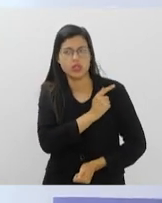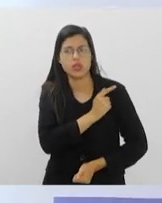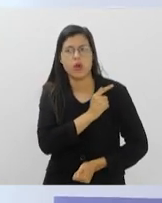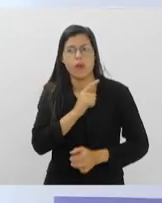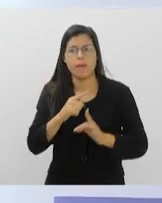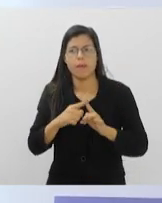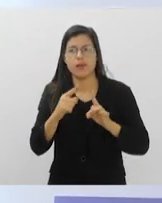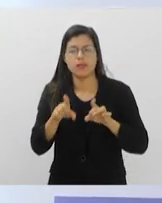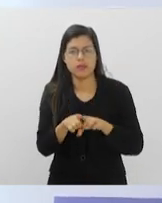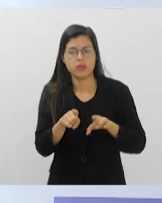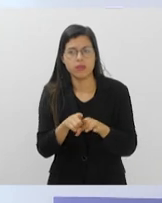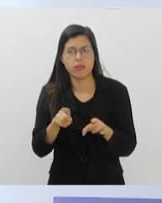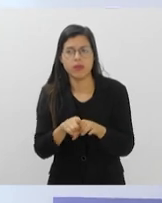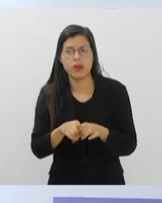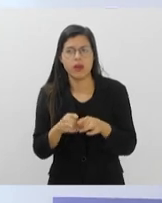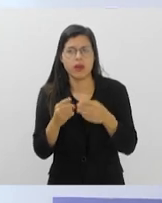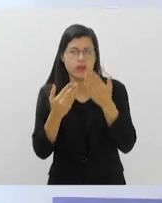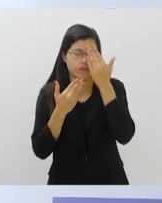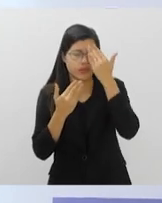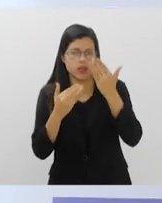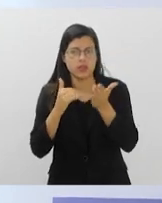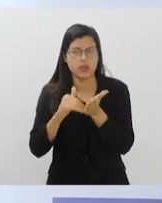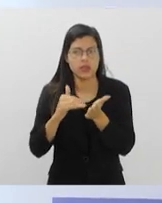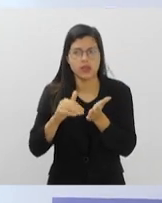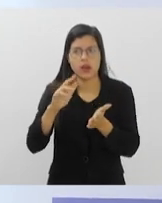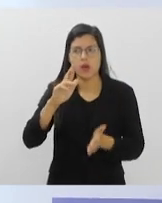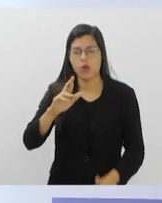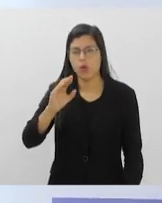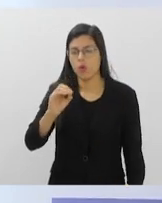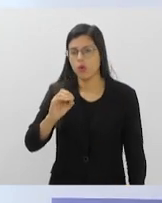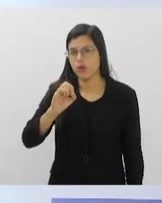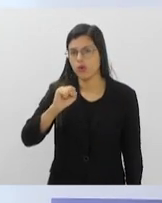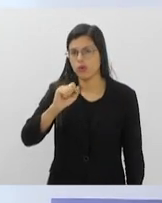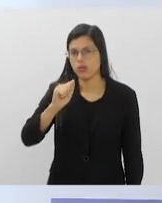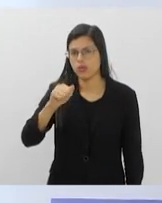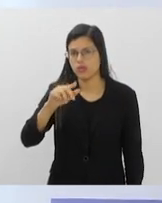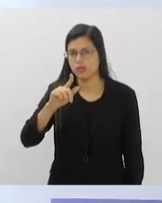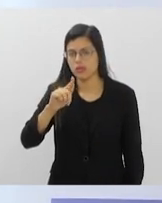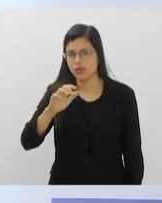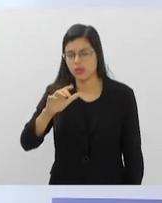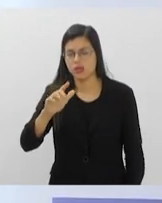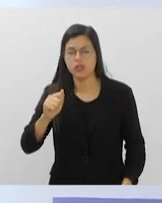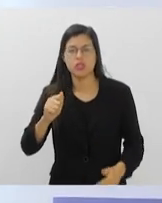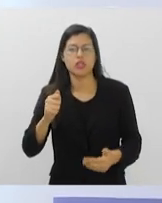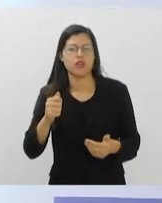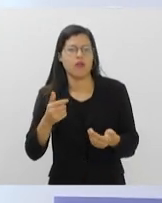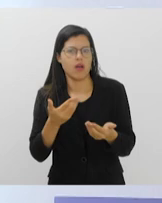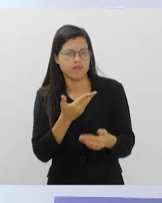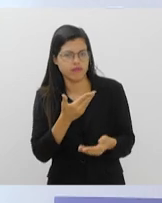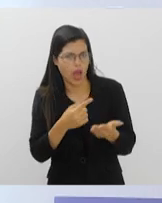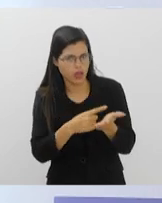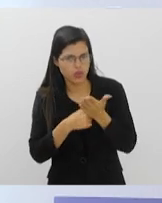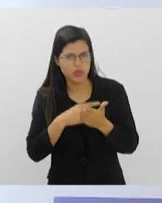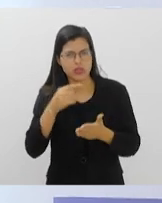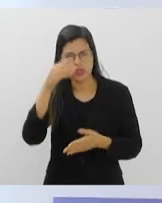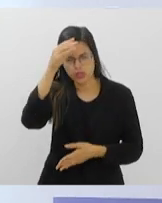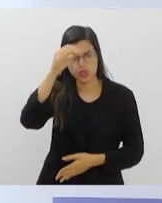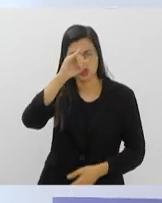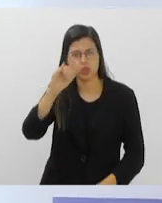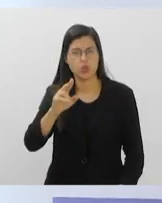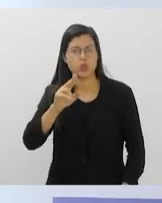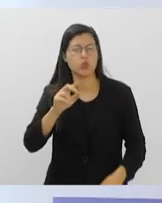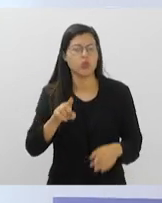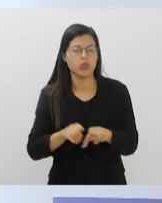também a sensibilidade da secretária Rosângela o pulso firme nesse sentido auxílio da tia Ju também o Dr Sérgio o trabalho